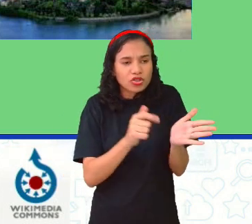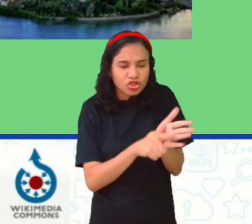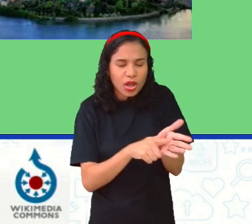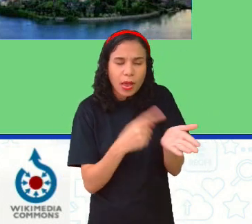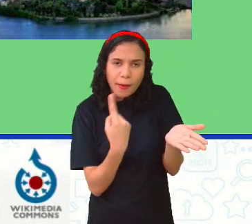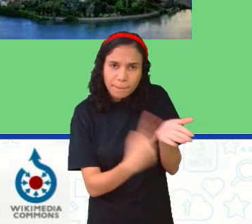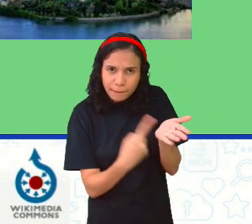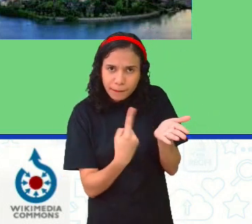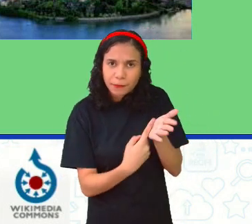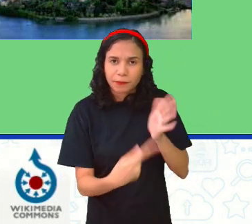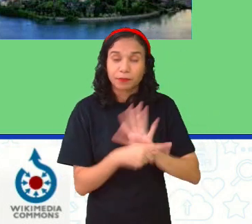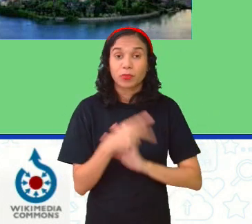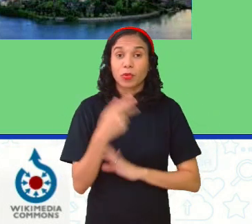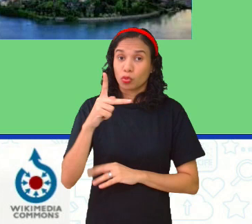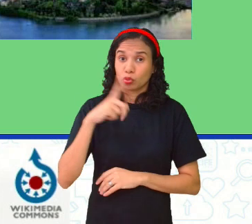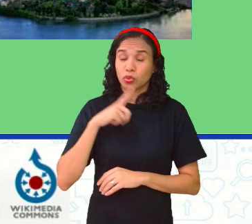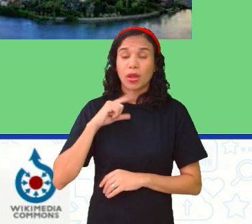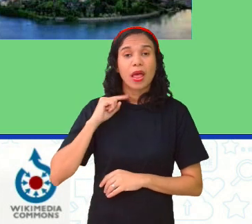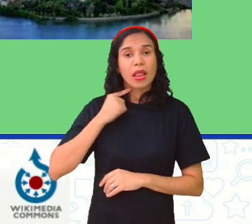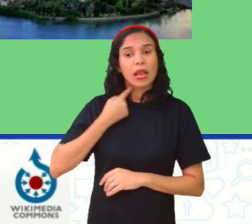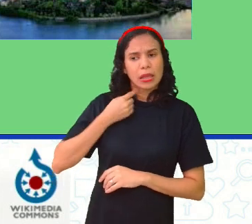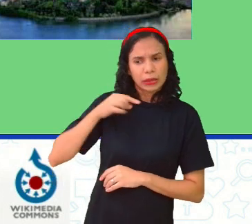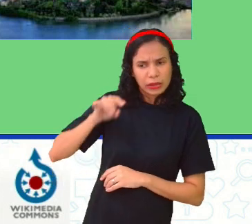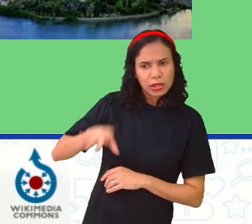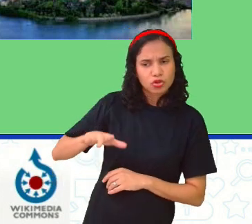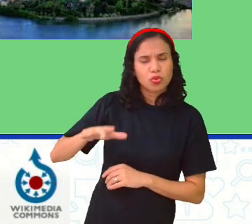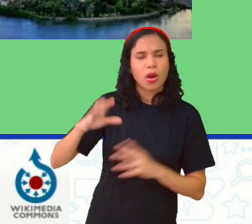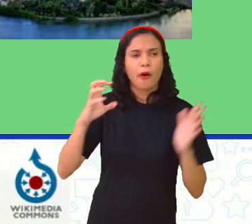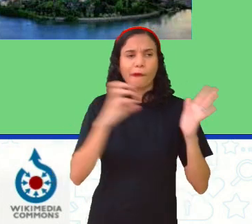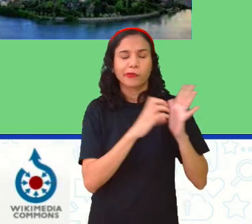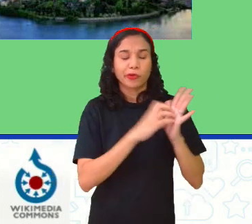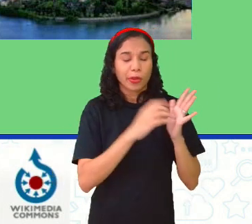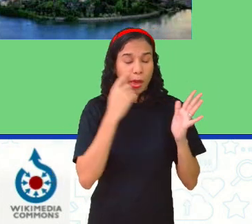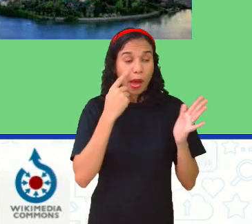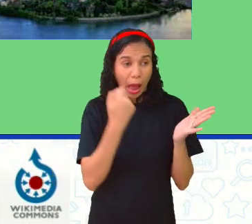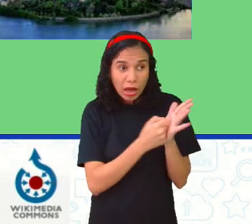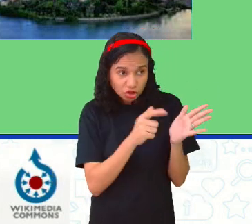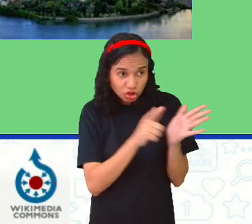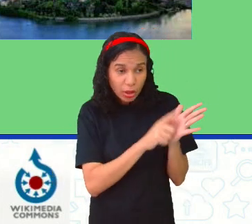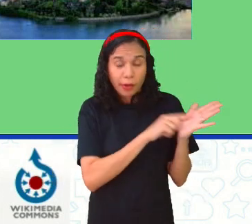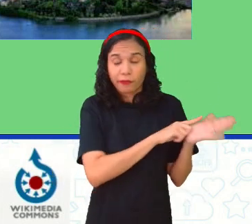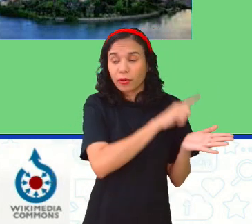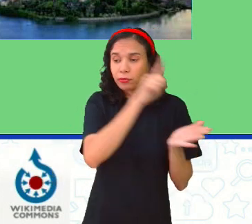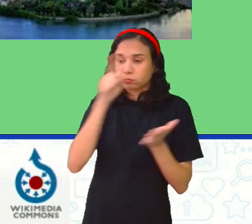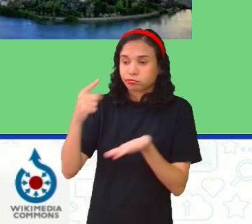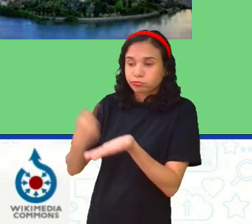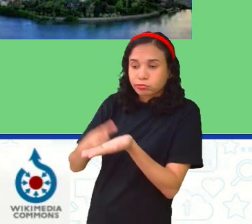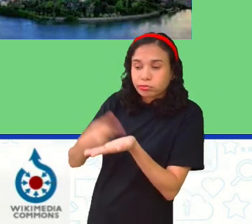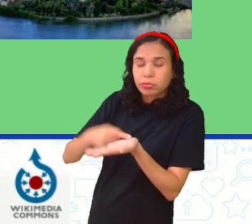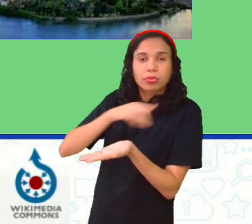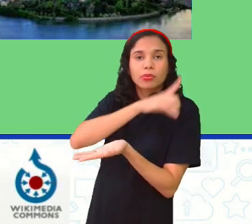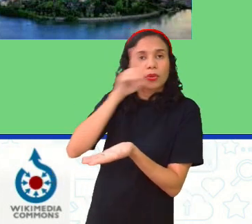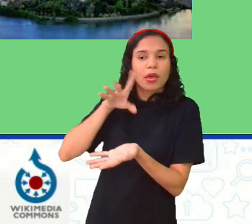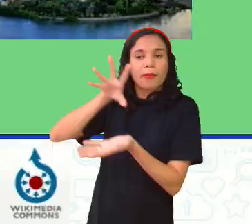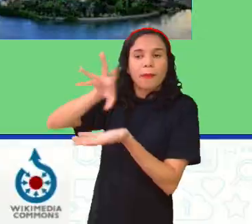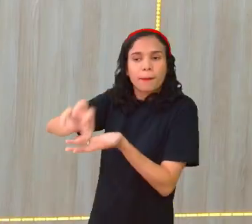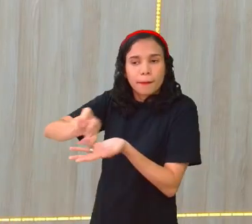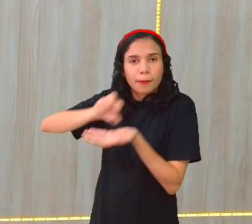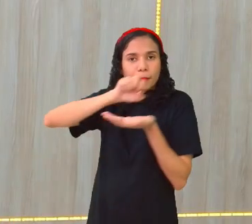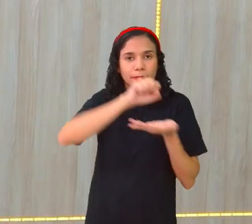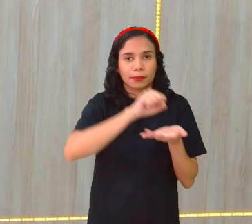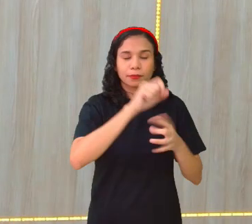tiver algum lixo reciclável em casa, aquele funcionário vai lá e recolhe aquele objeto ali que ele pode